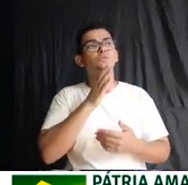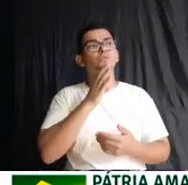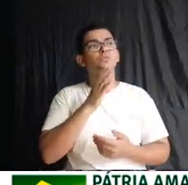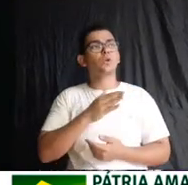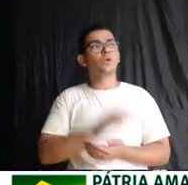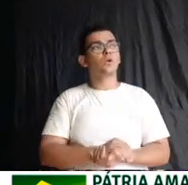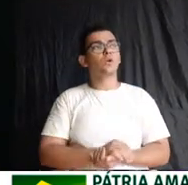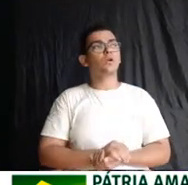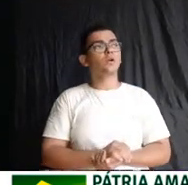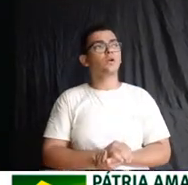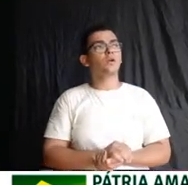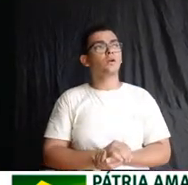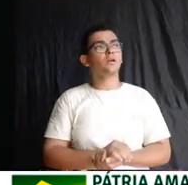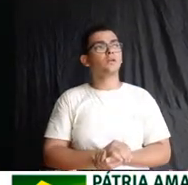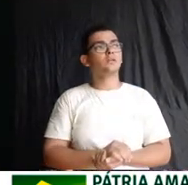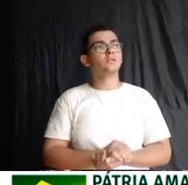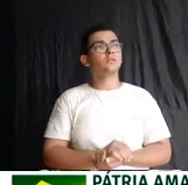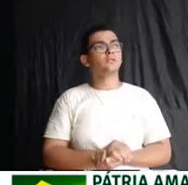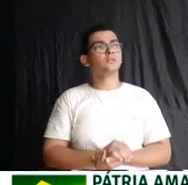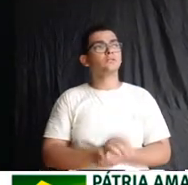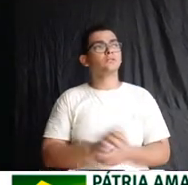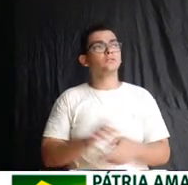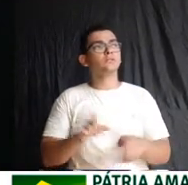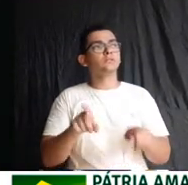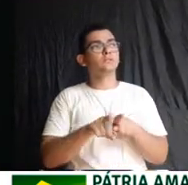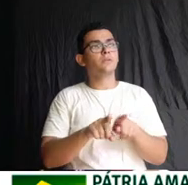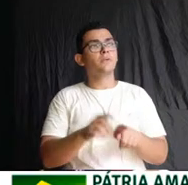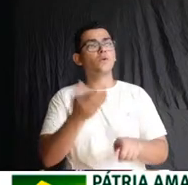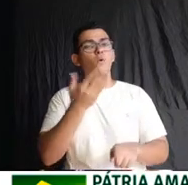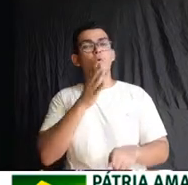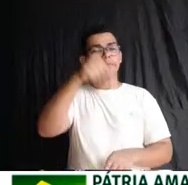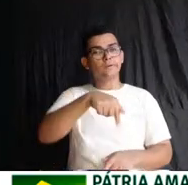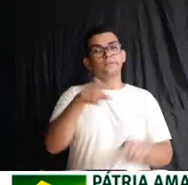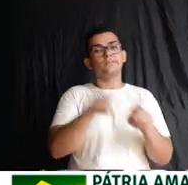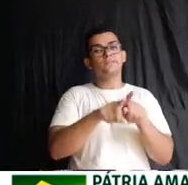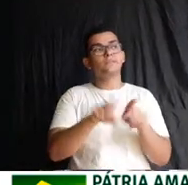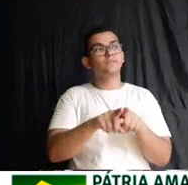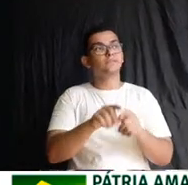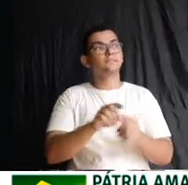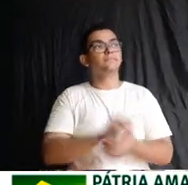é conterrâneo? Vocês é conterrâneo, então?